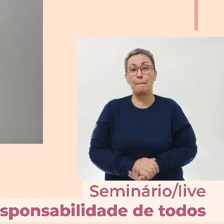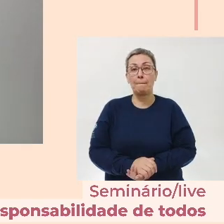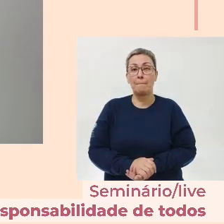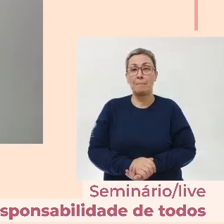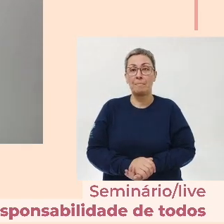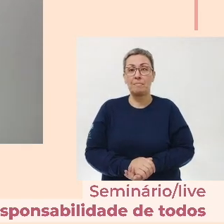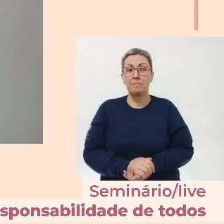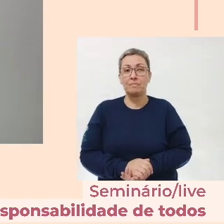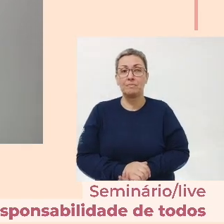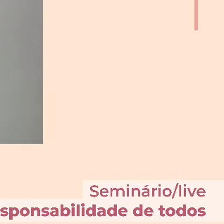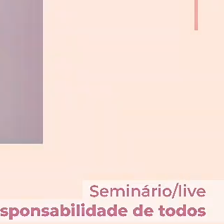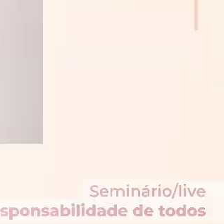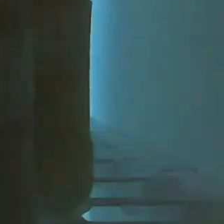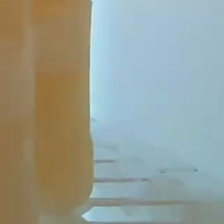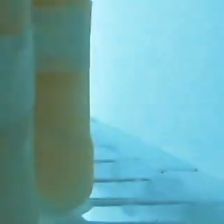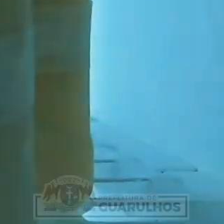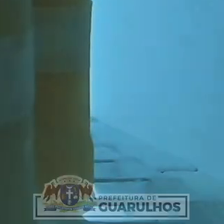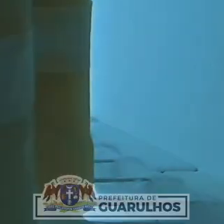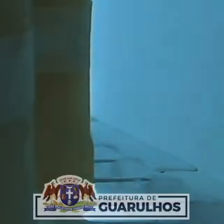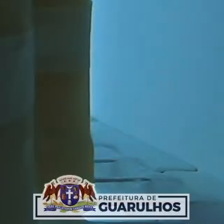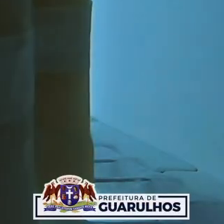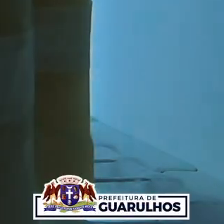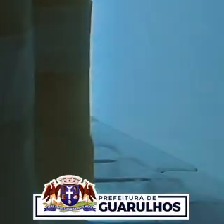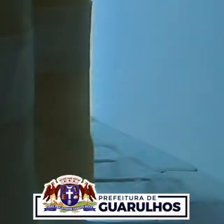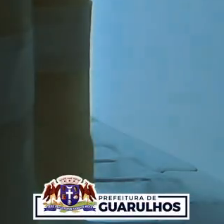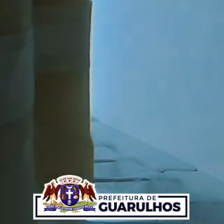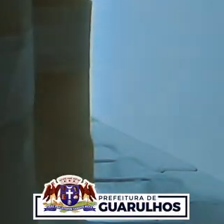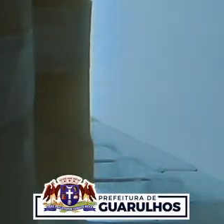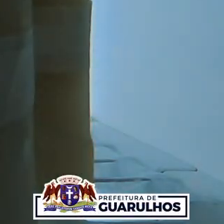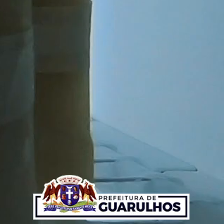portas abertas. Obrigada.